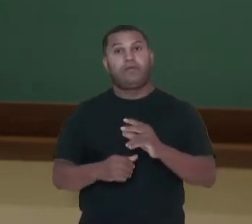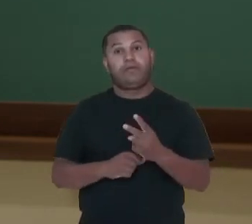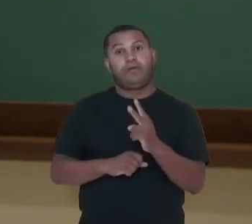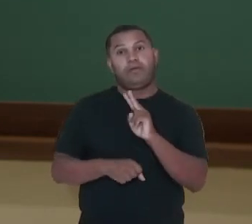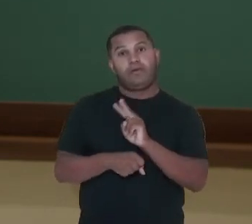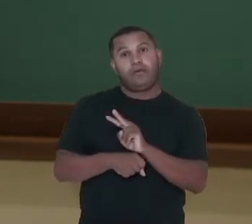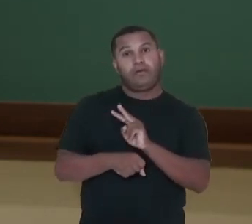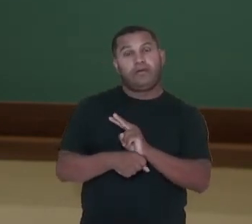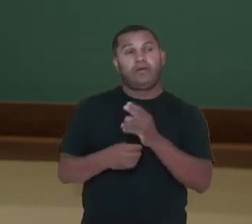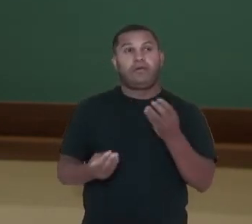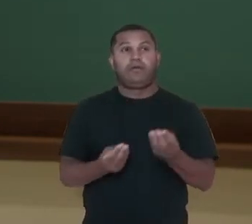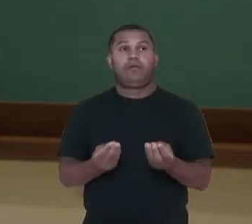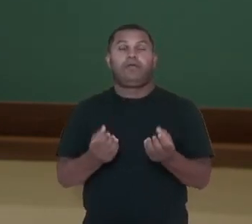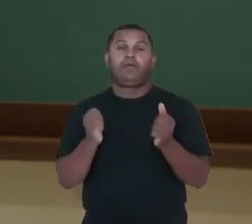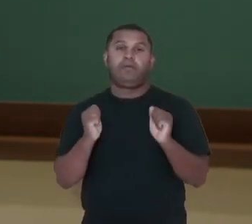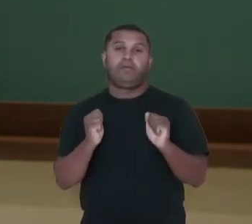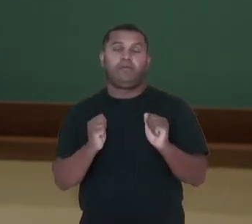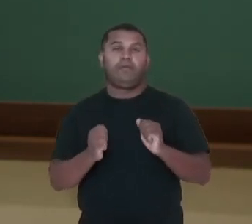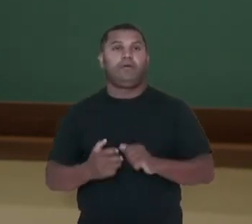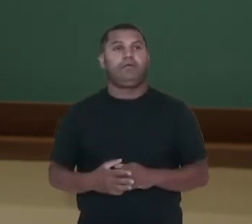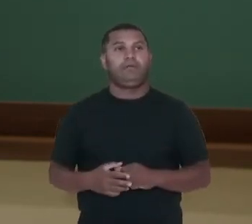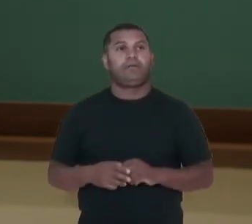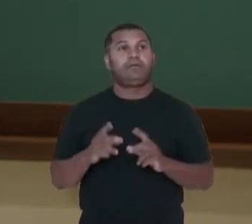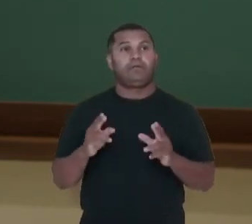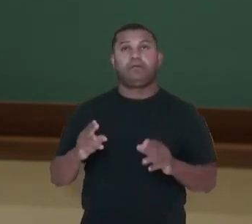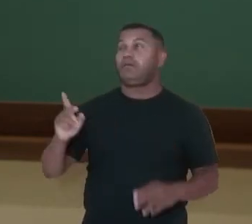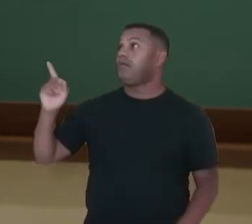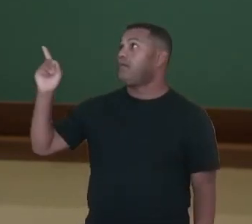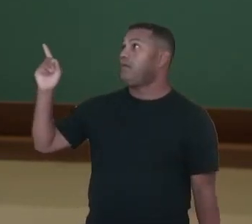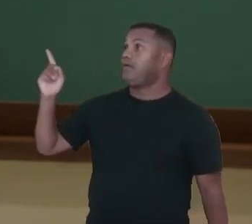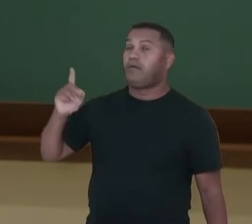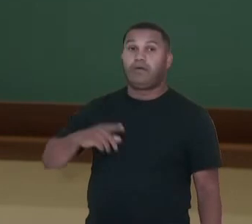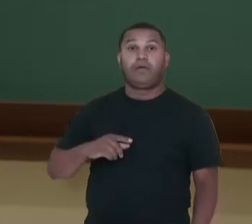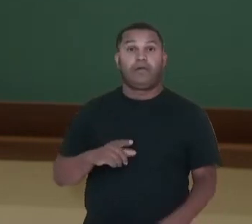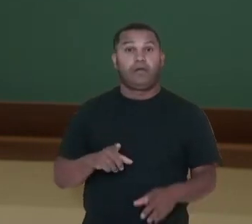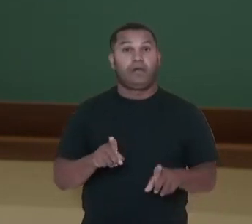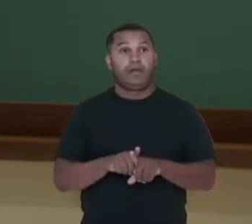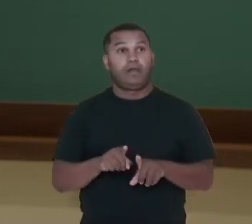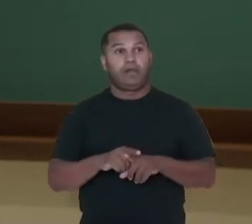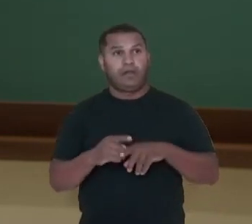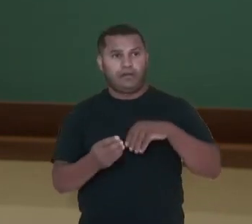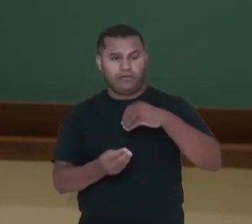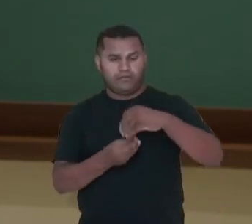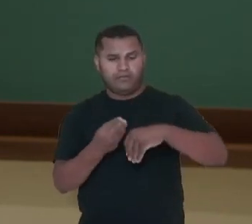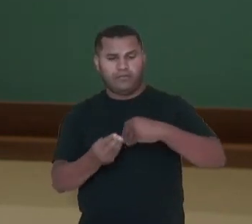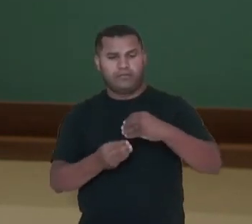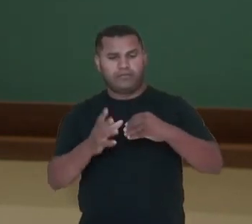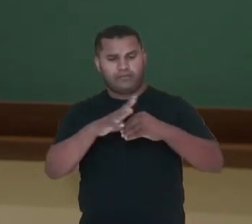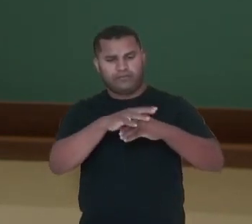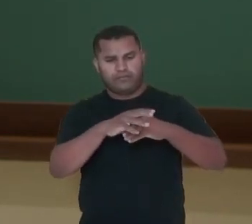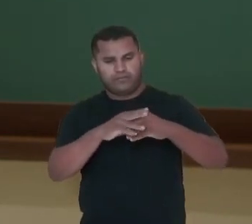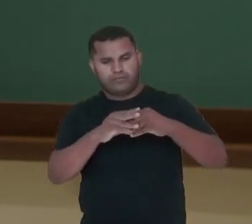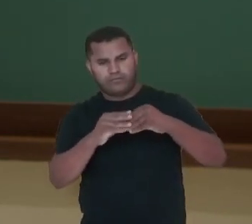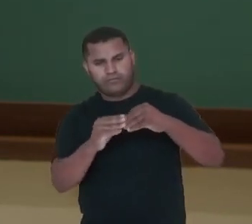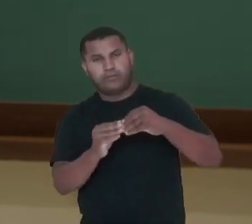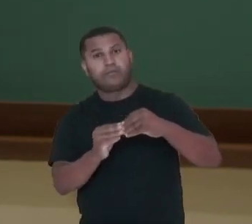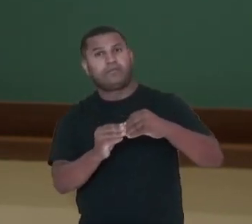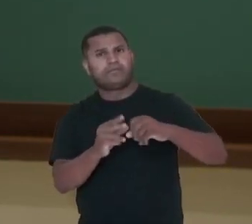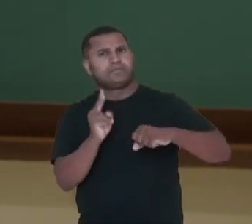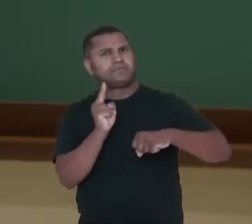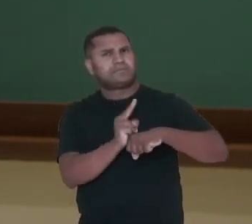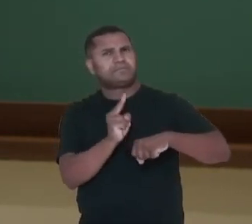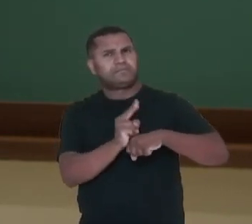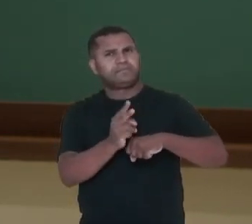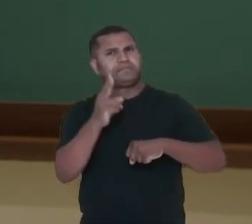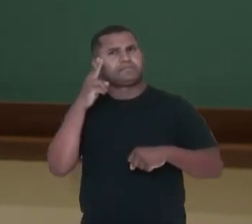como pode, né? Então, no caso desse grupo aqui de organismos, né? Desenvolve uma camada que é resistente, uma camada